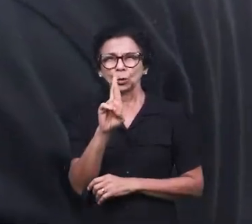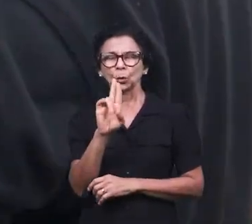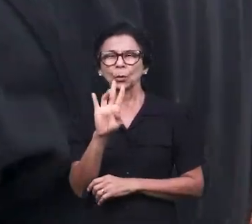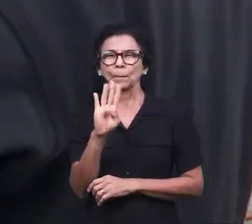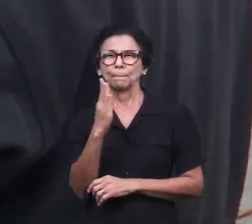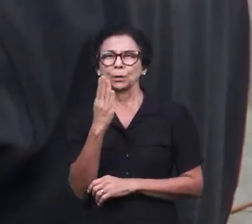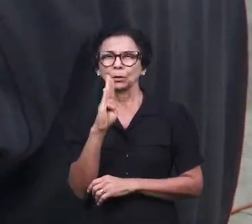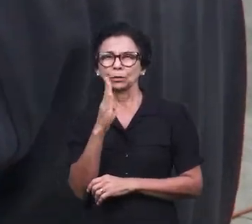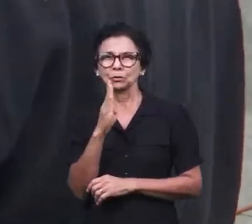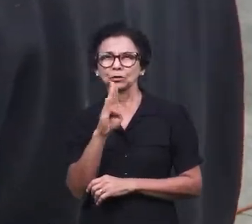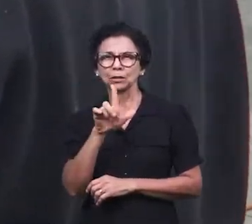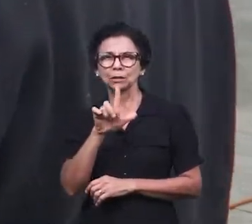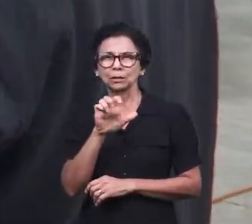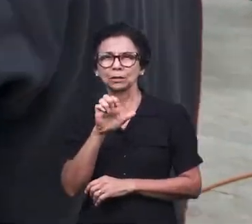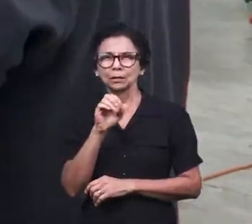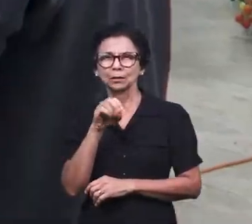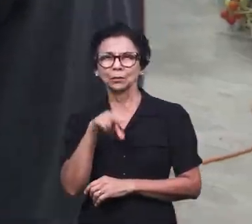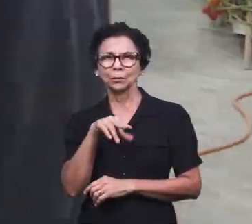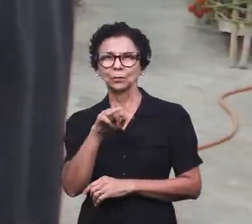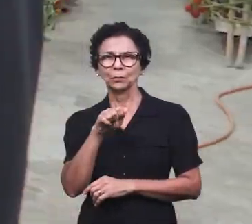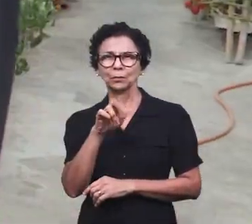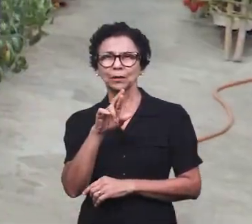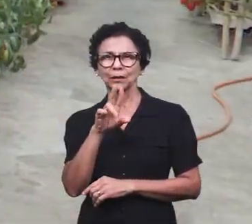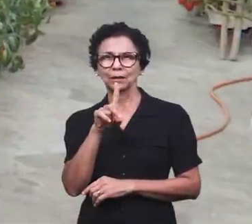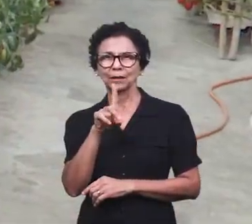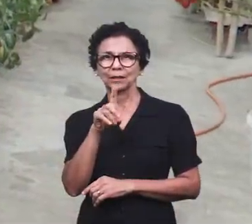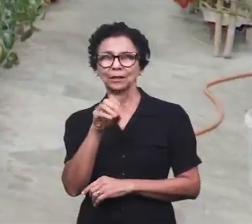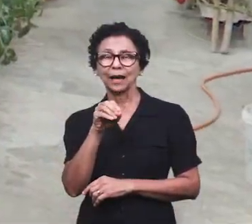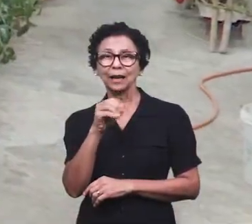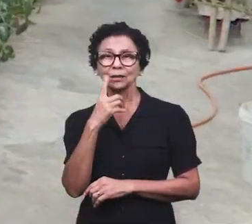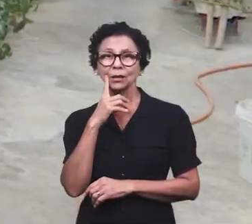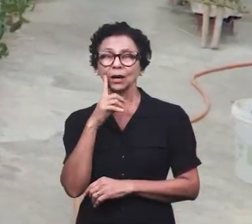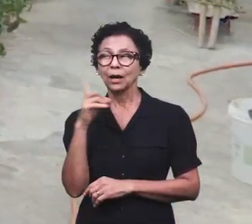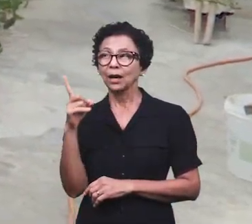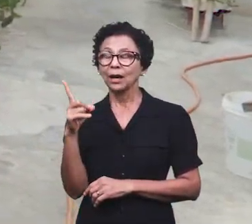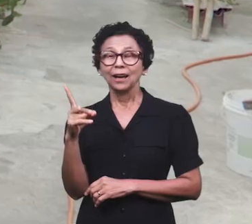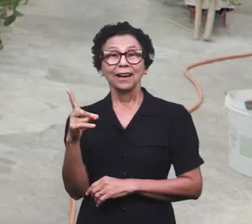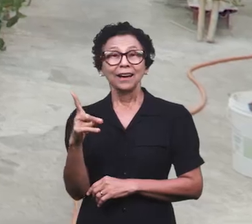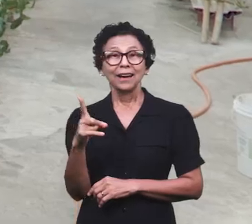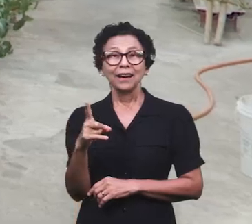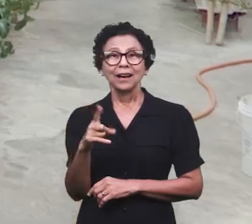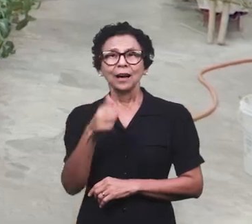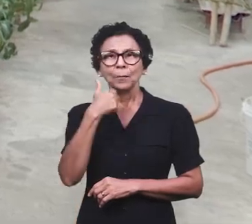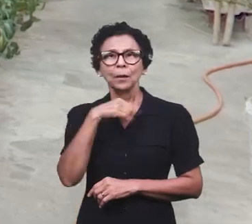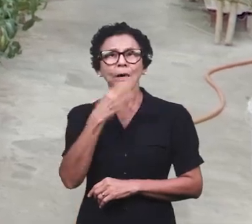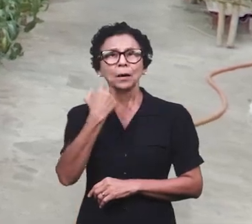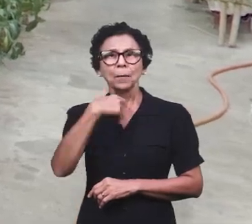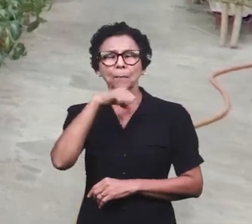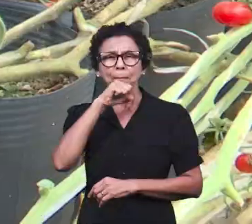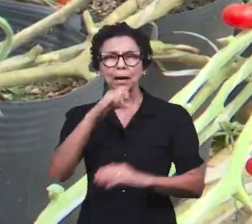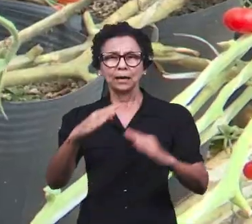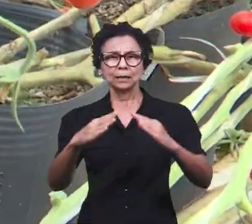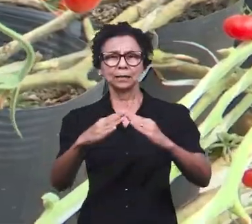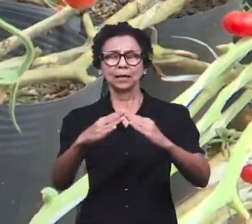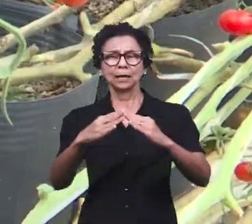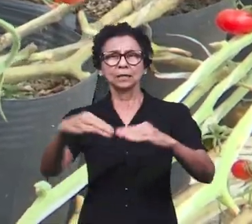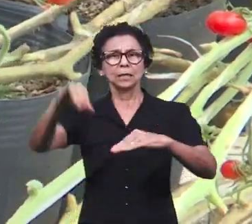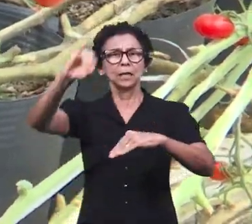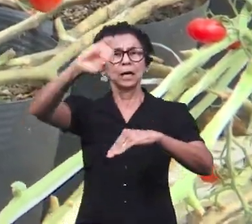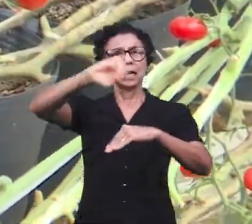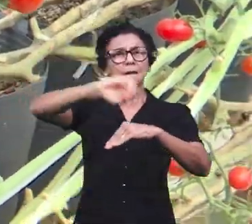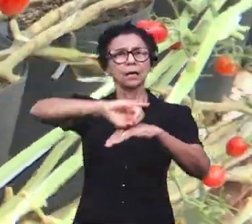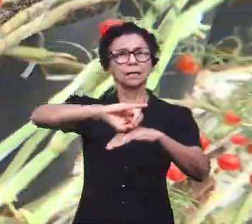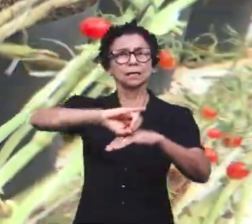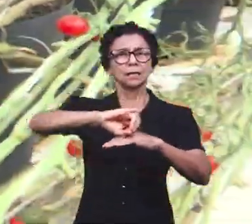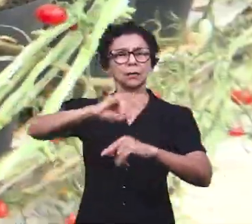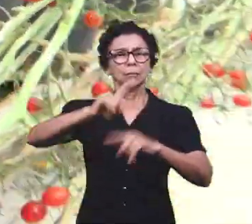Vegetal Leonardo Zanetti conseguiu transformar o terraço da casa de seus pais em uma área produtiva para o cultivo de